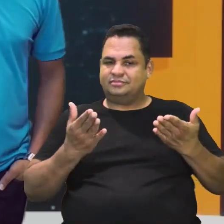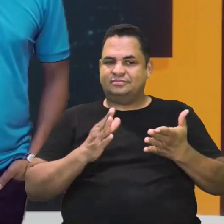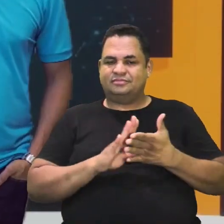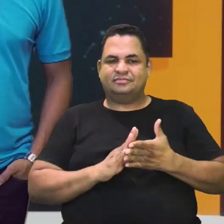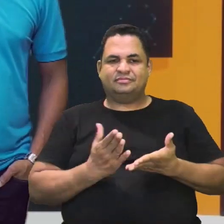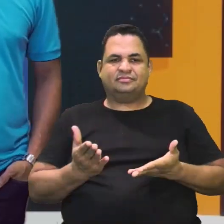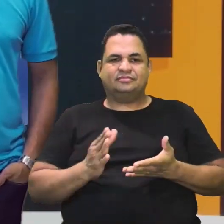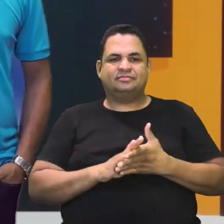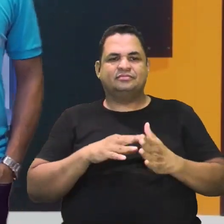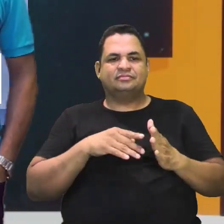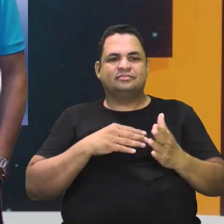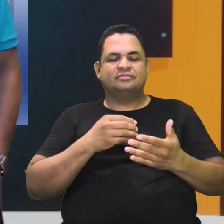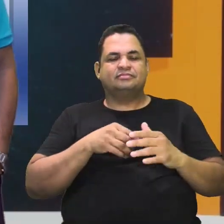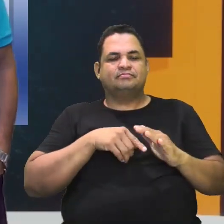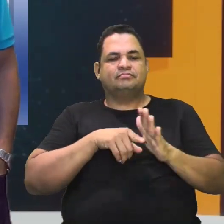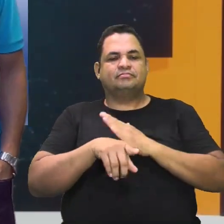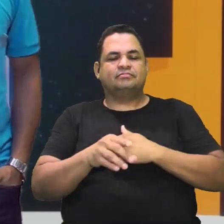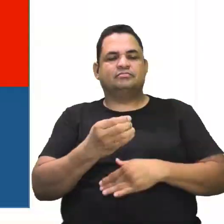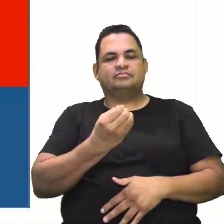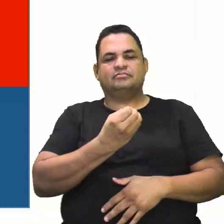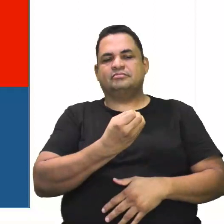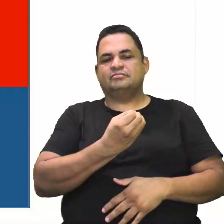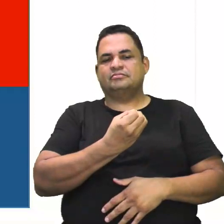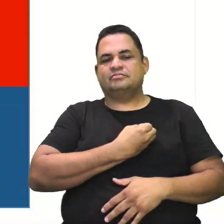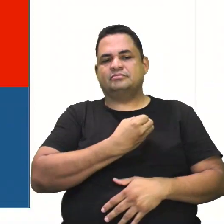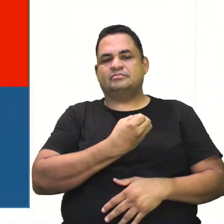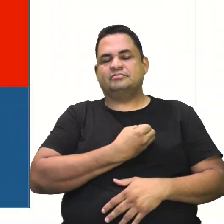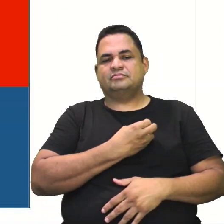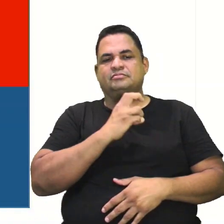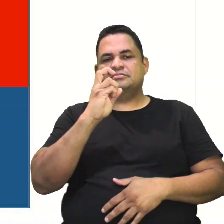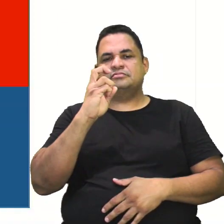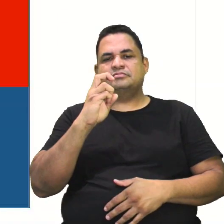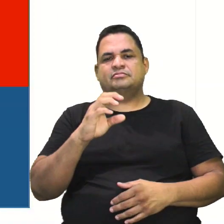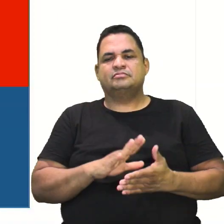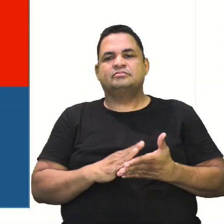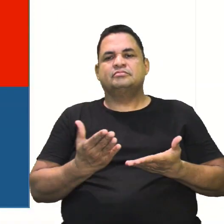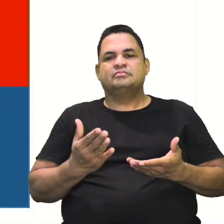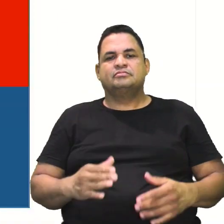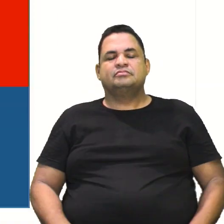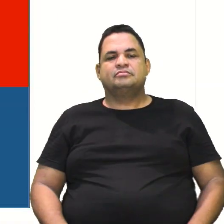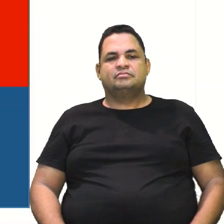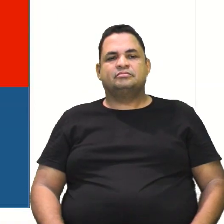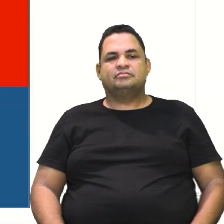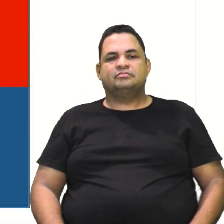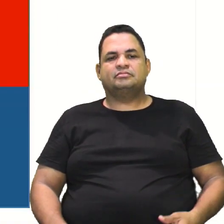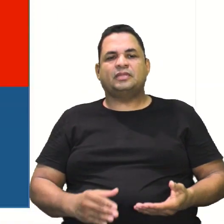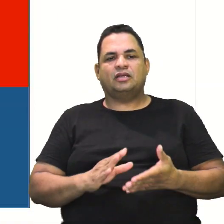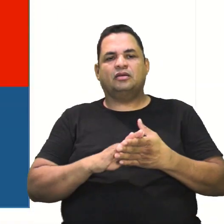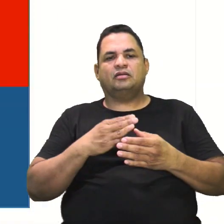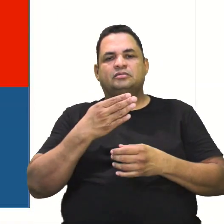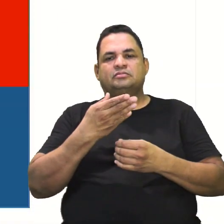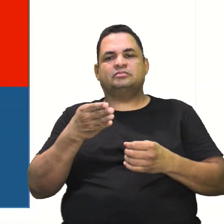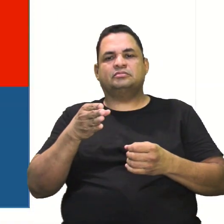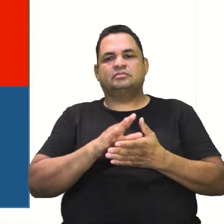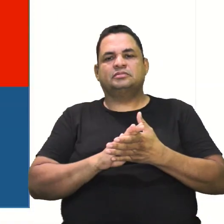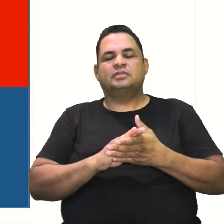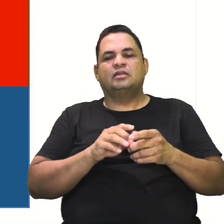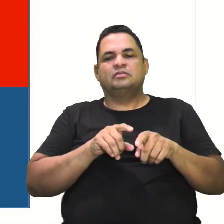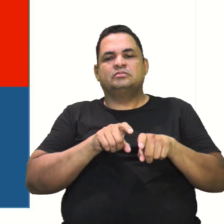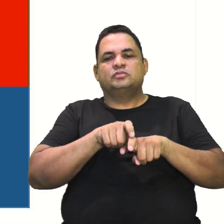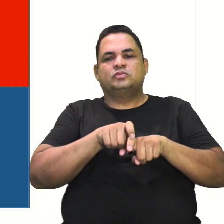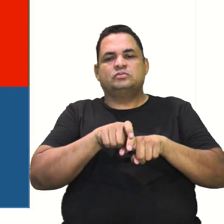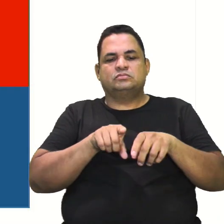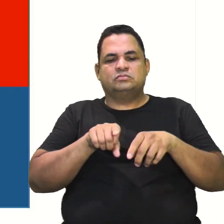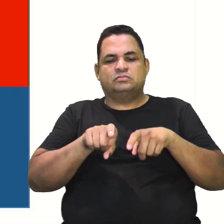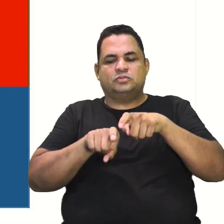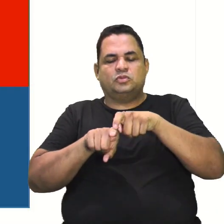Mas vamos lá agora de quinta pergunta, olha lá. Na pergunta de número 5, agora vamos lá para Colorado do Oeste, lá no extremo